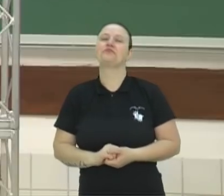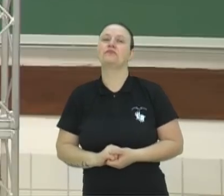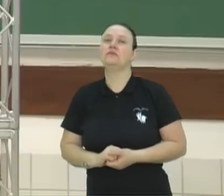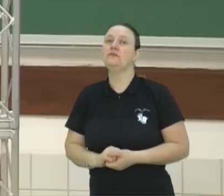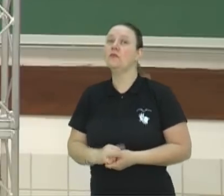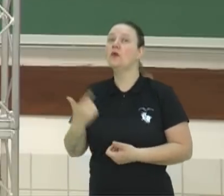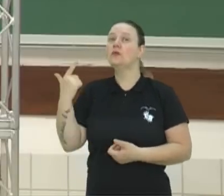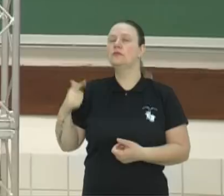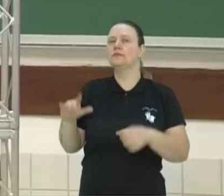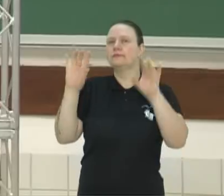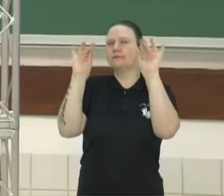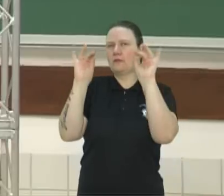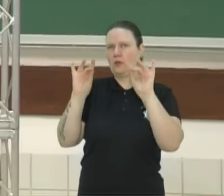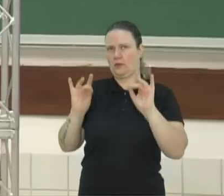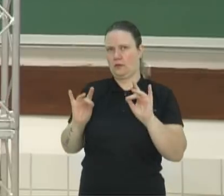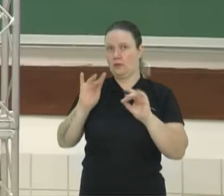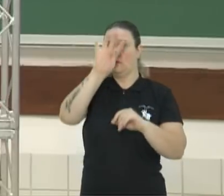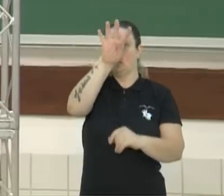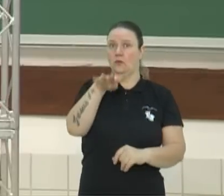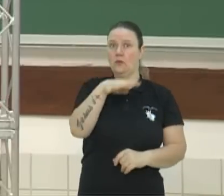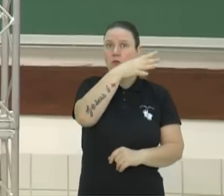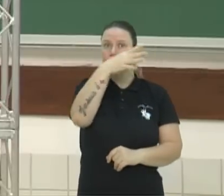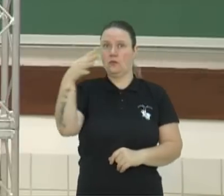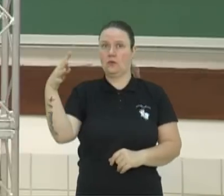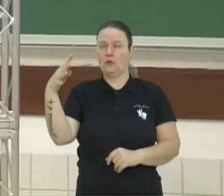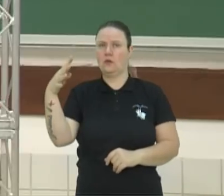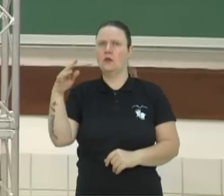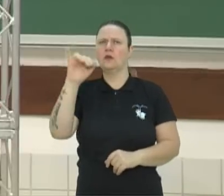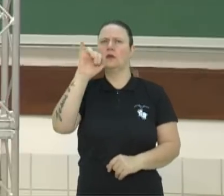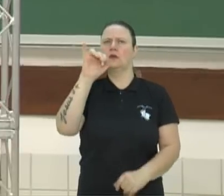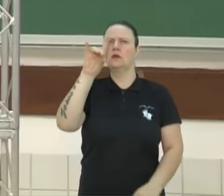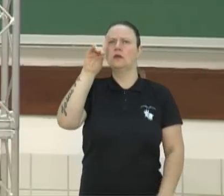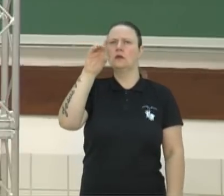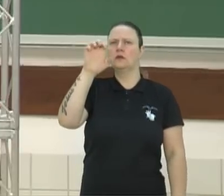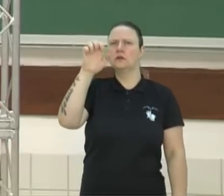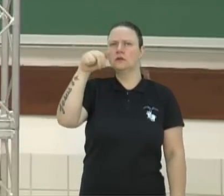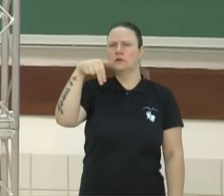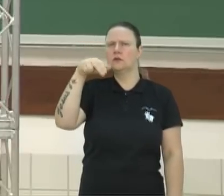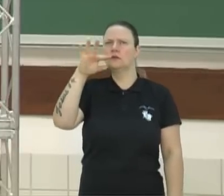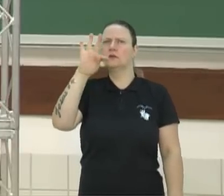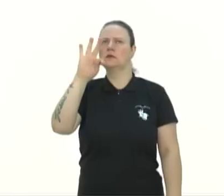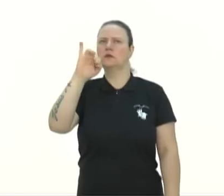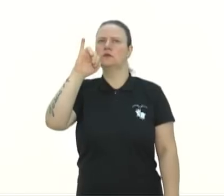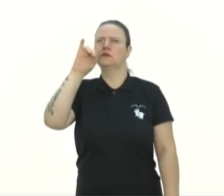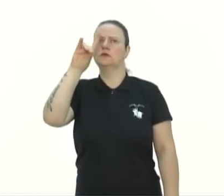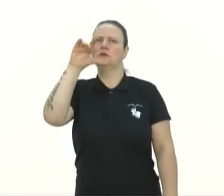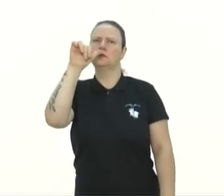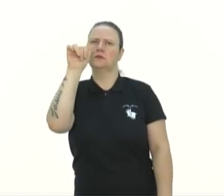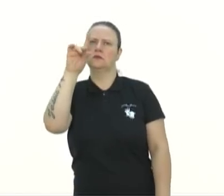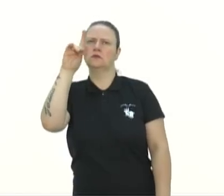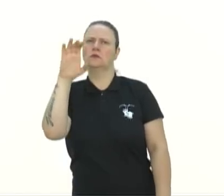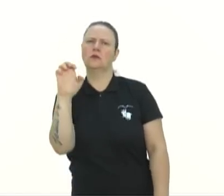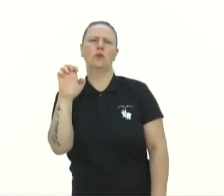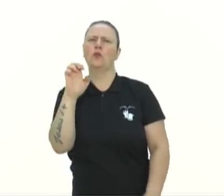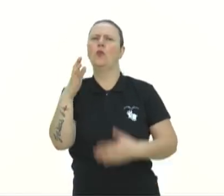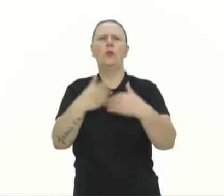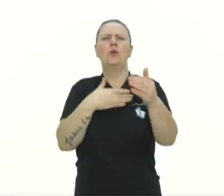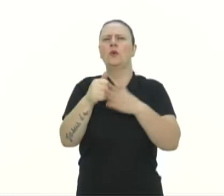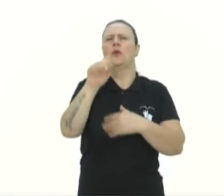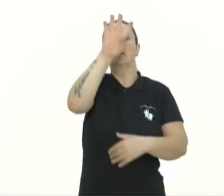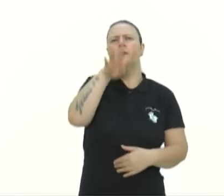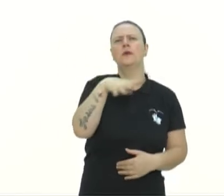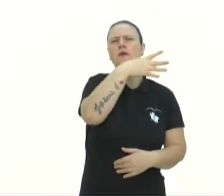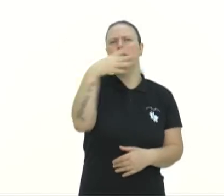Um outro detalhe agora sobre matriz, a matriz identidade. O que é uma matriz identidade, então? É qualquer matriz quadrada,